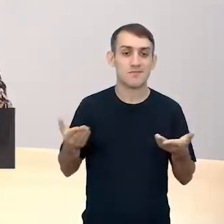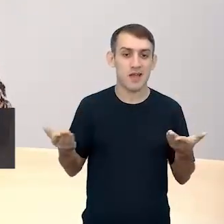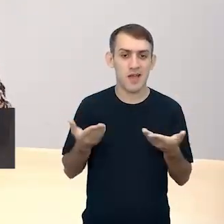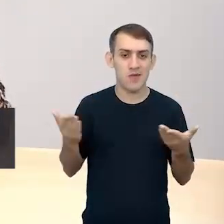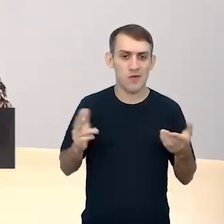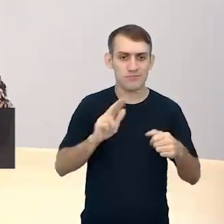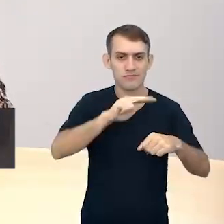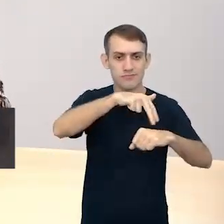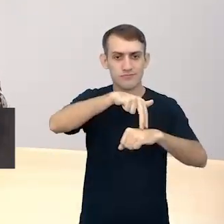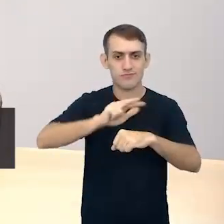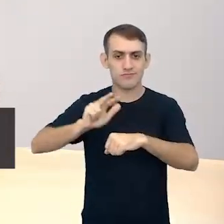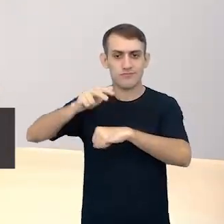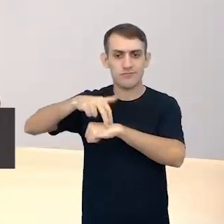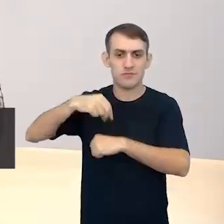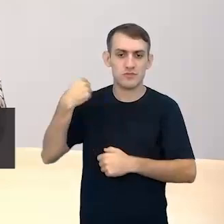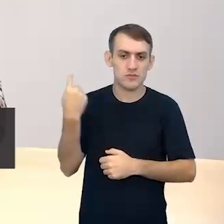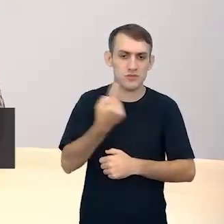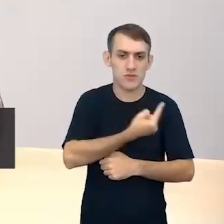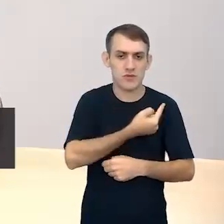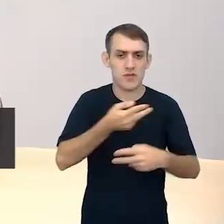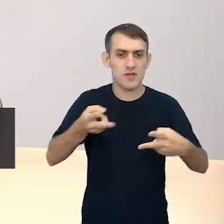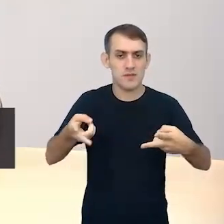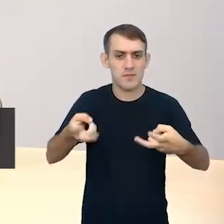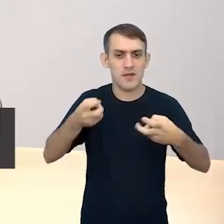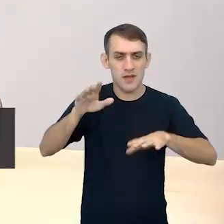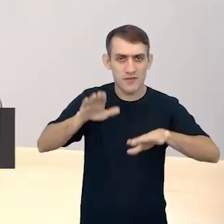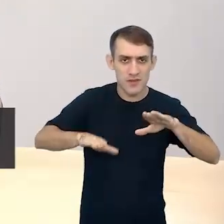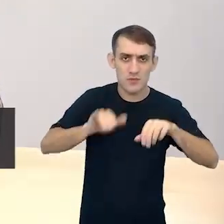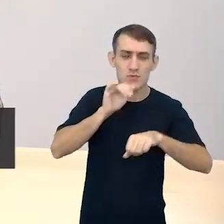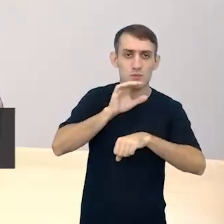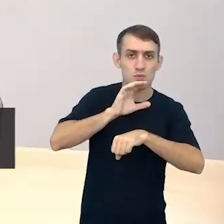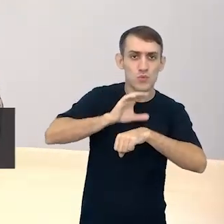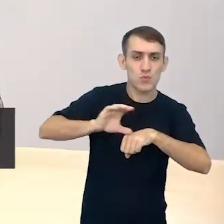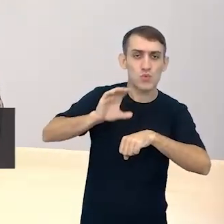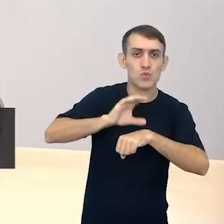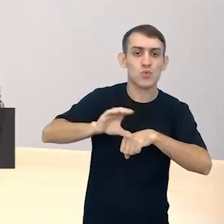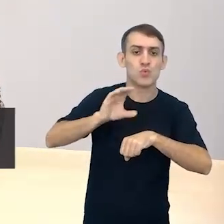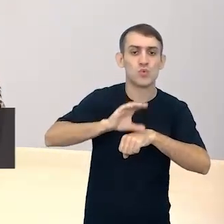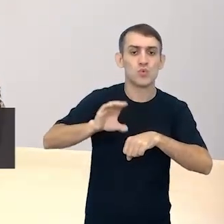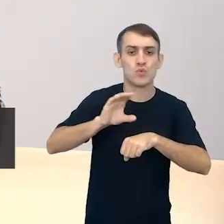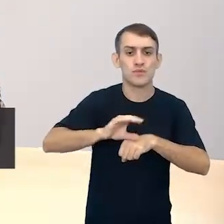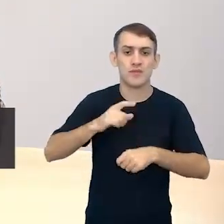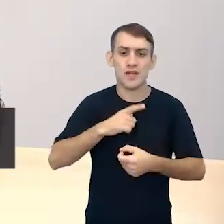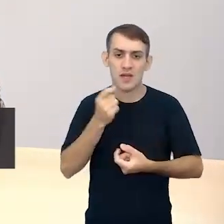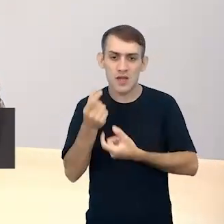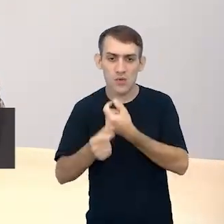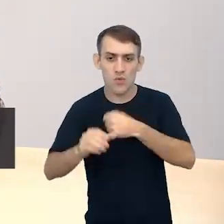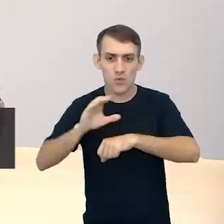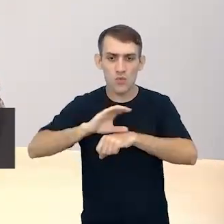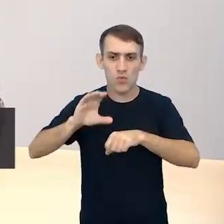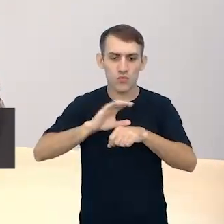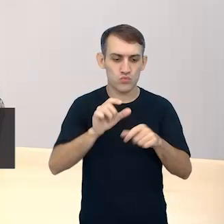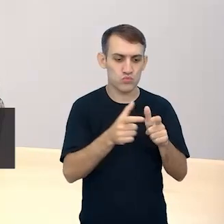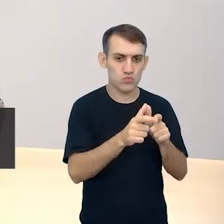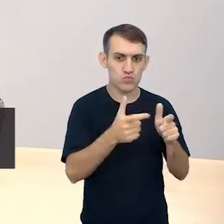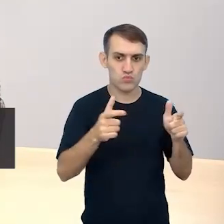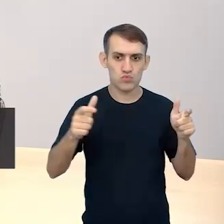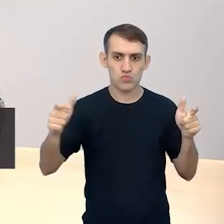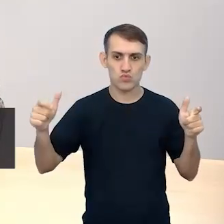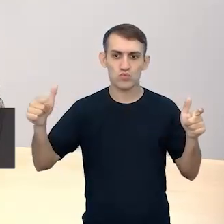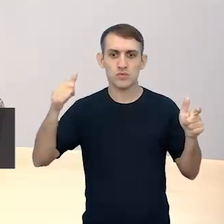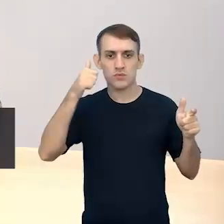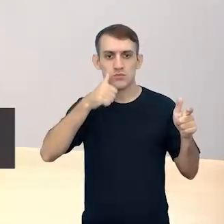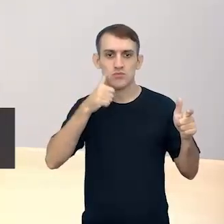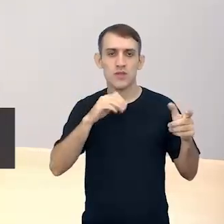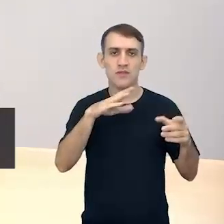seus lugares, a gente percebe que, mesmo nos cursos de... tem alguns cursos que vêm aumentando muito, né, universitário,